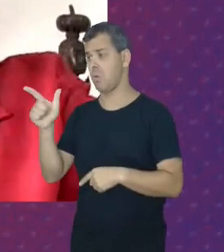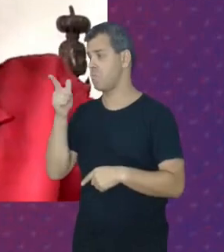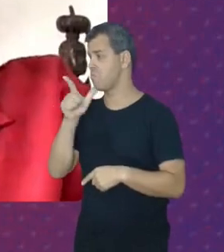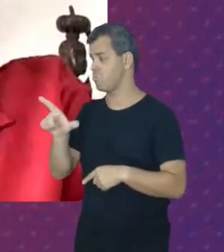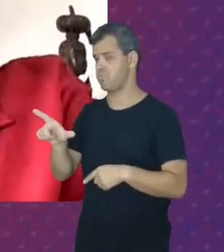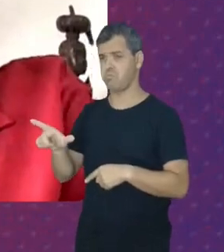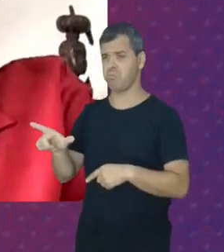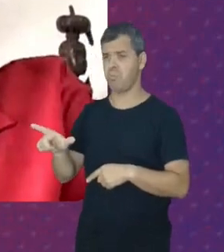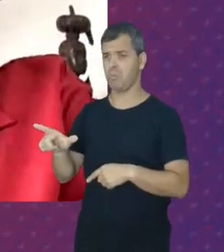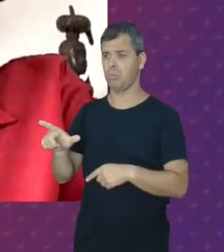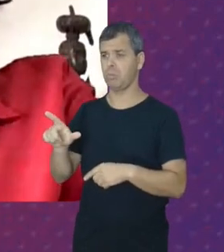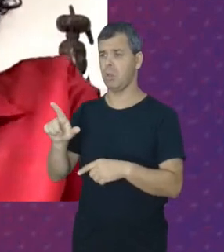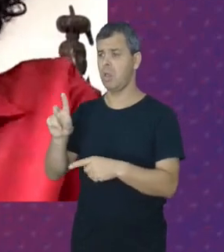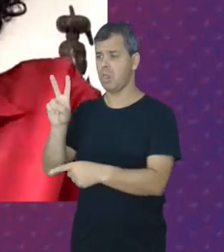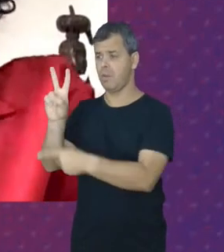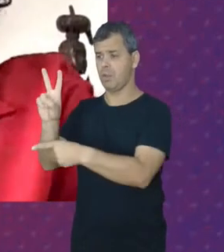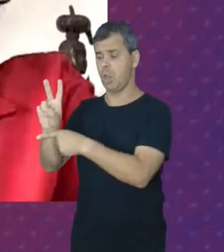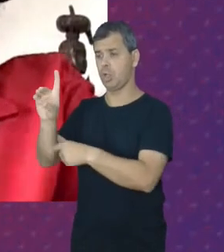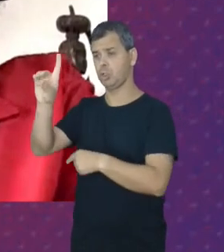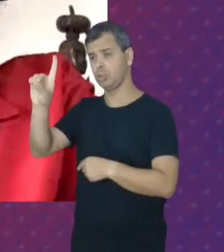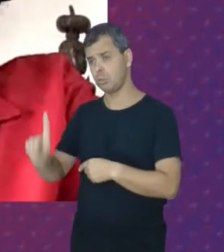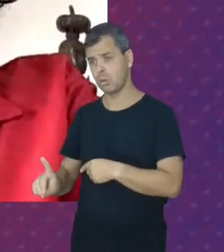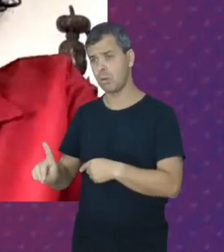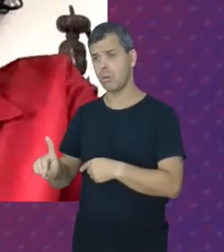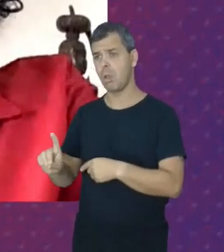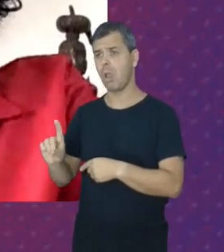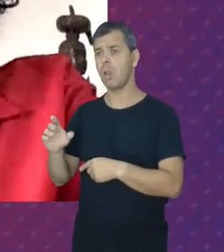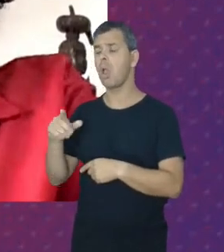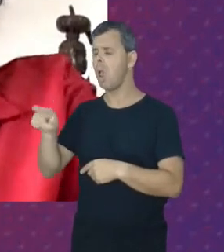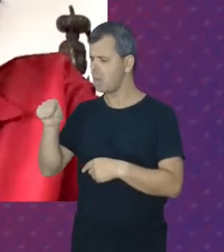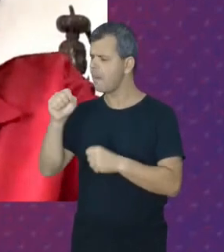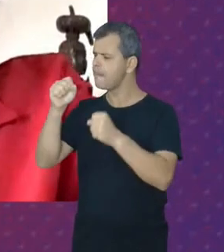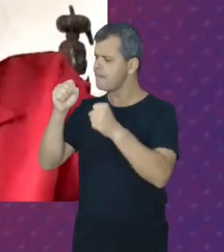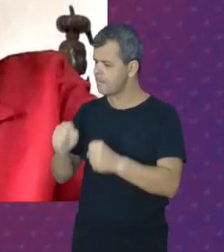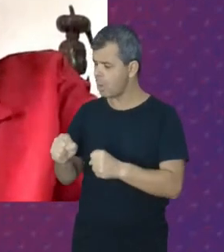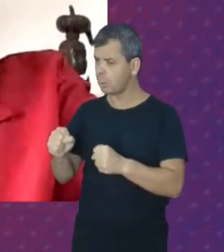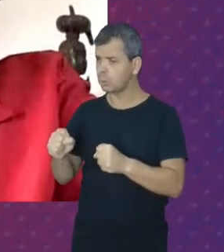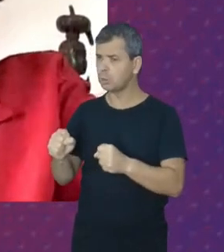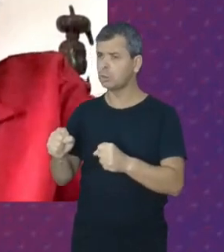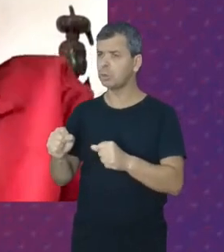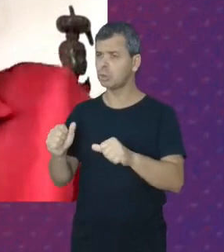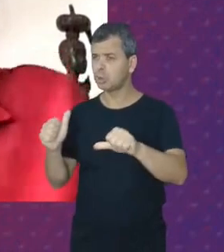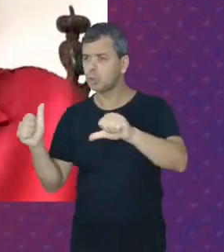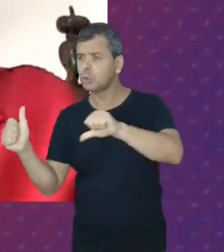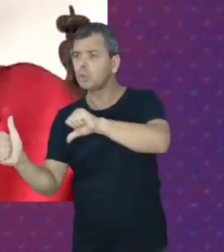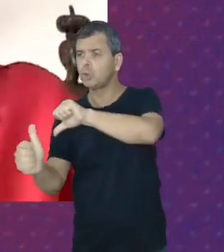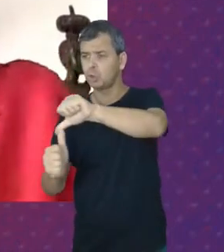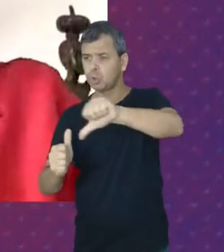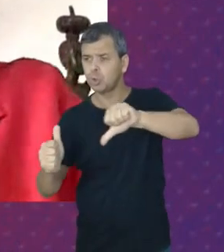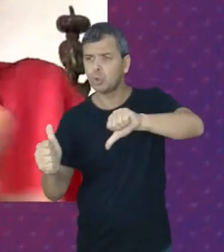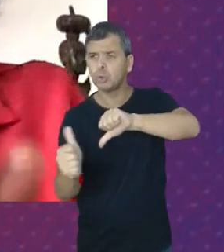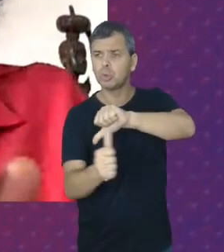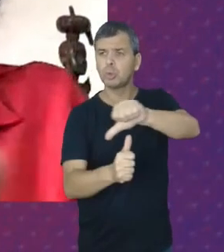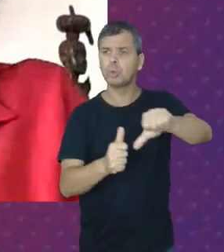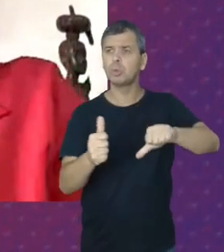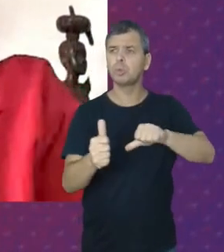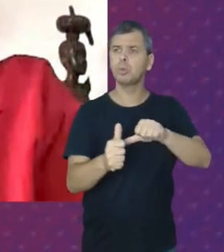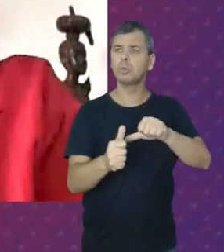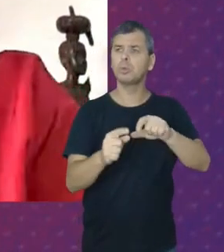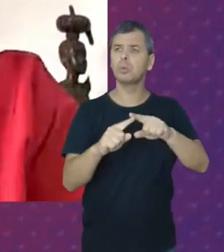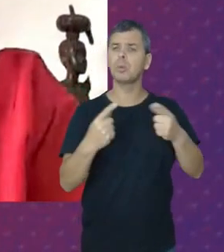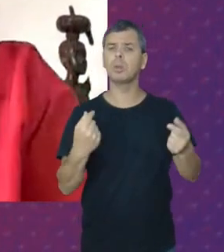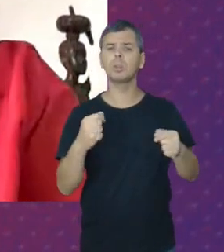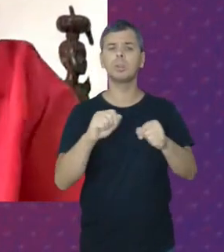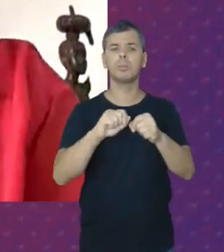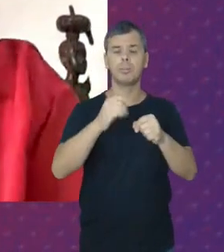Ter os seus direitos Elas podem Perfeitamente Ir migrando Para a chamada Prestação De